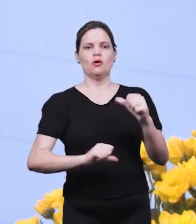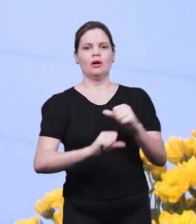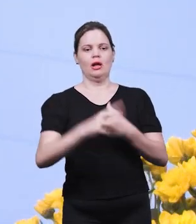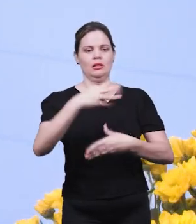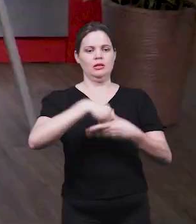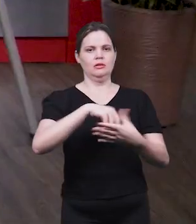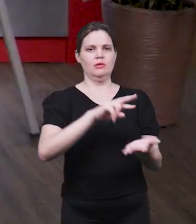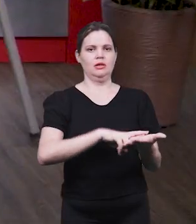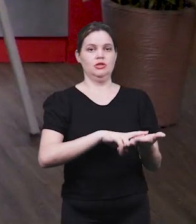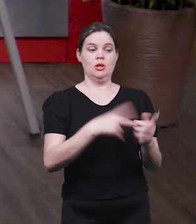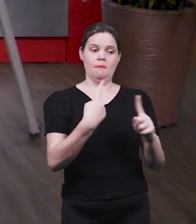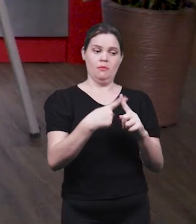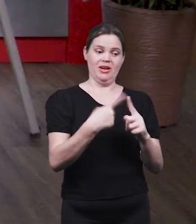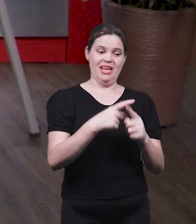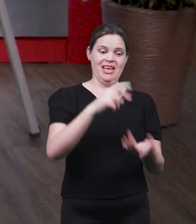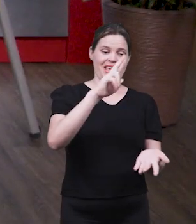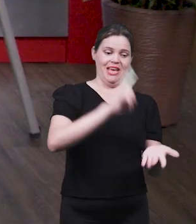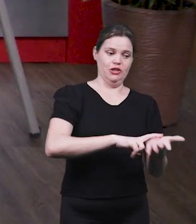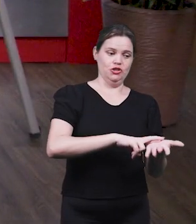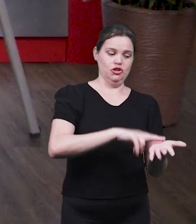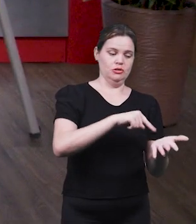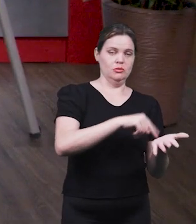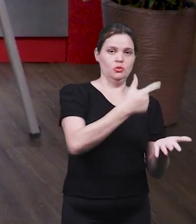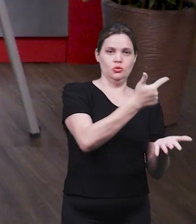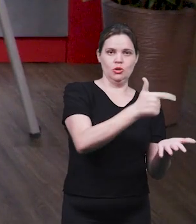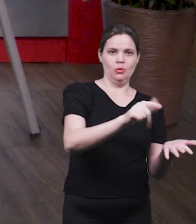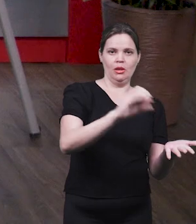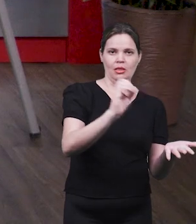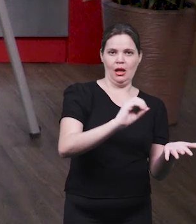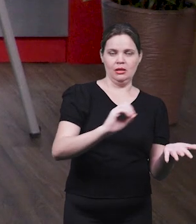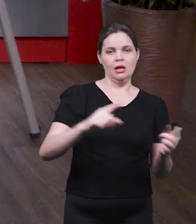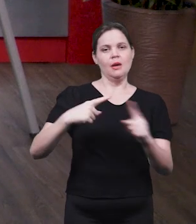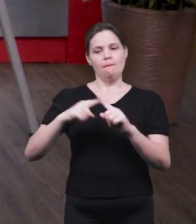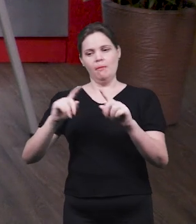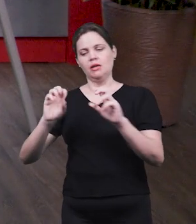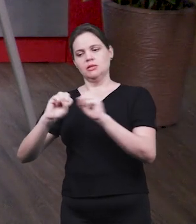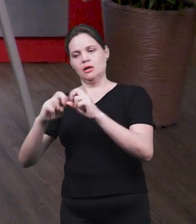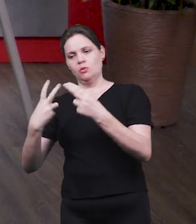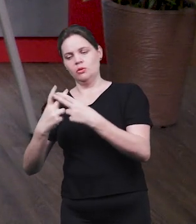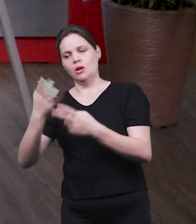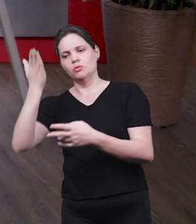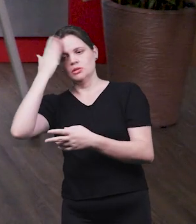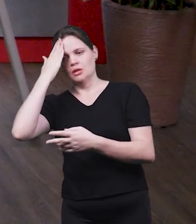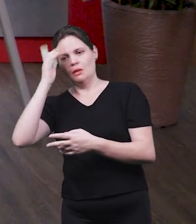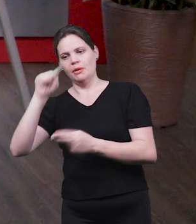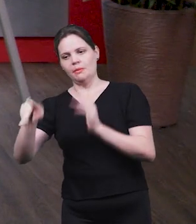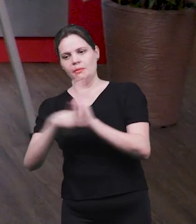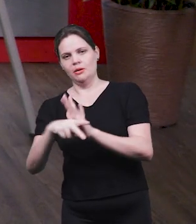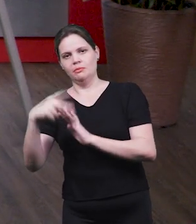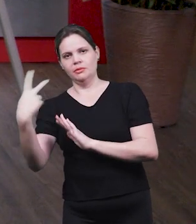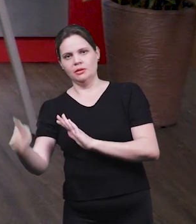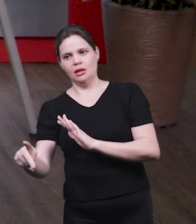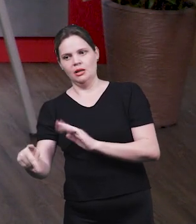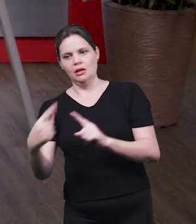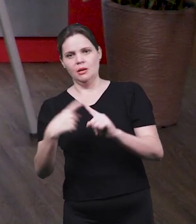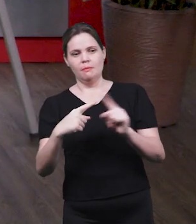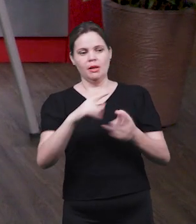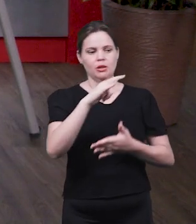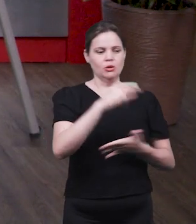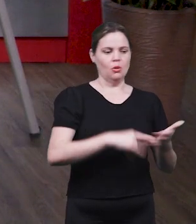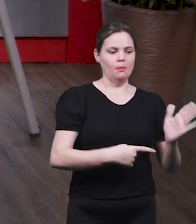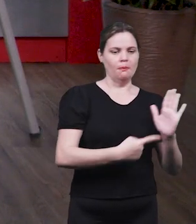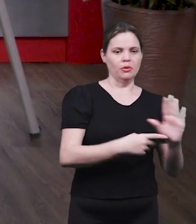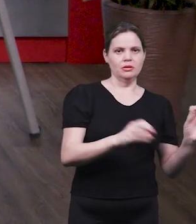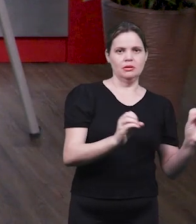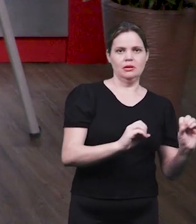registral. Correto. Então, buscar informações na situação registral do imóvel é de fundamental importância, para levar